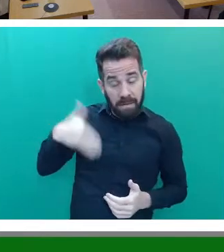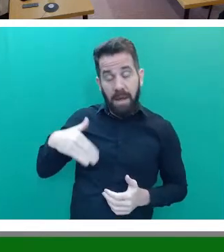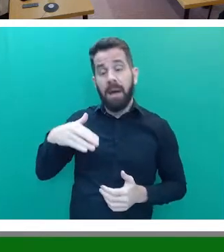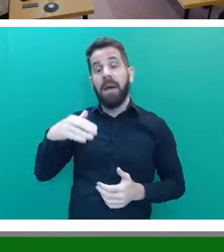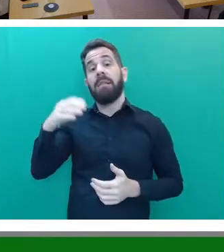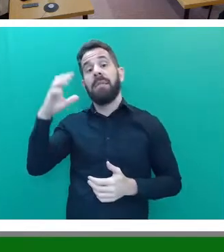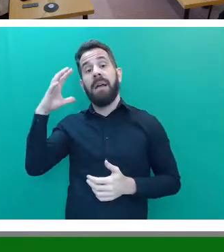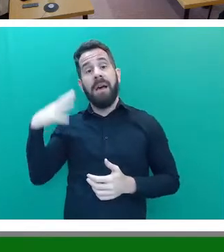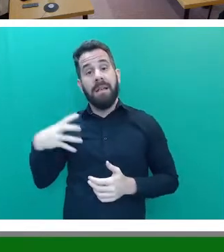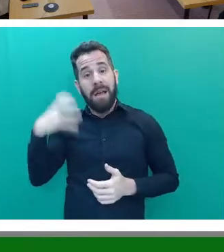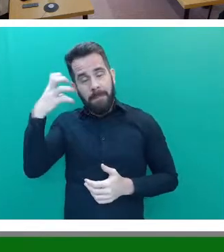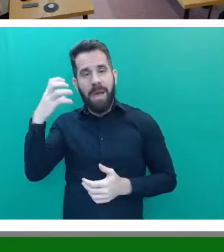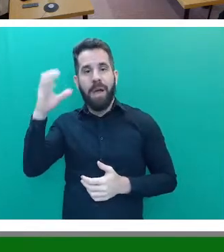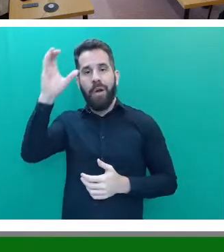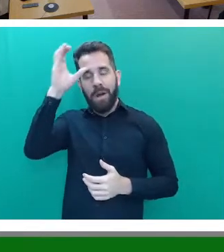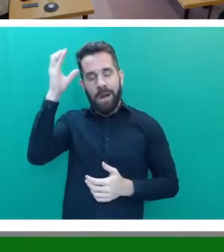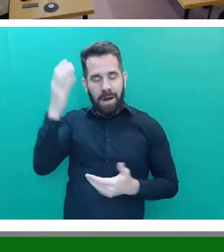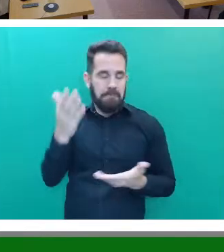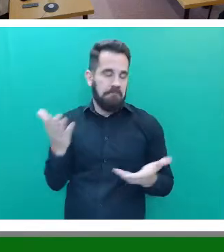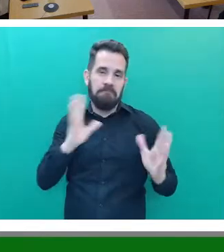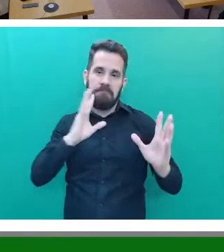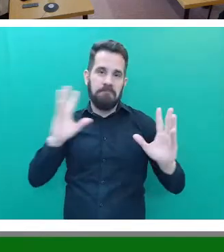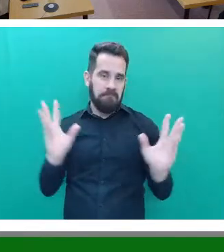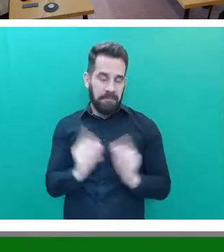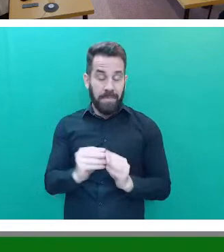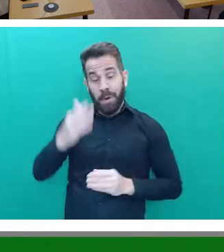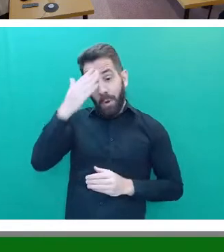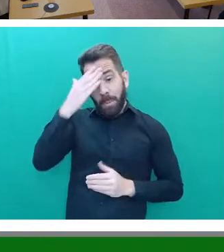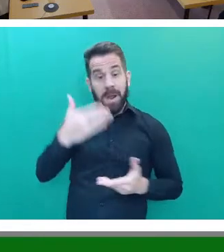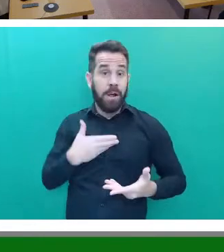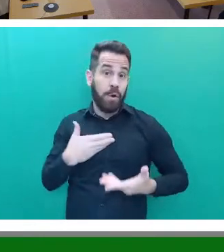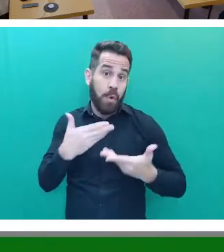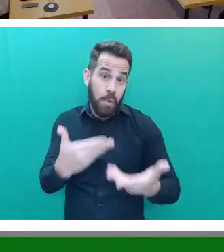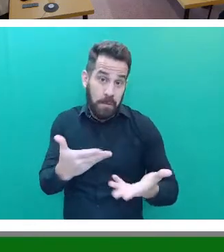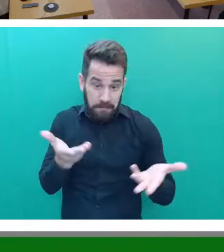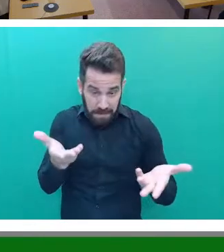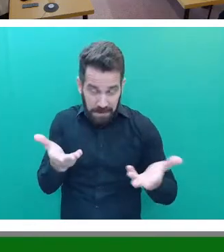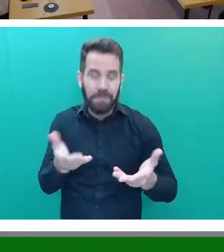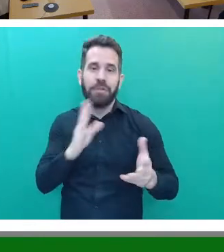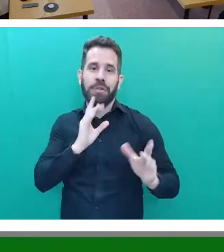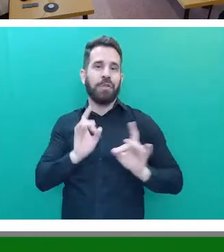isso. Muito obrigada pelo convite. E é isso.